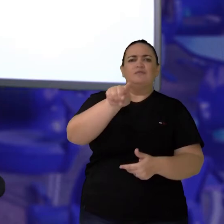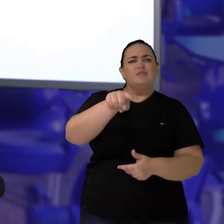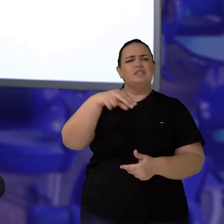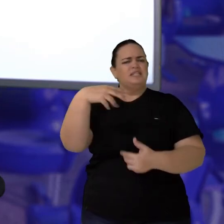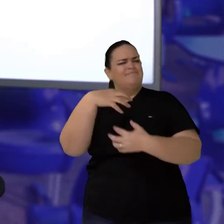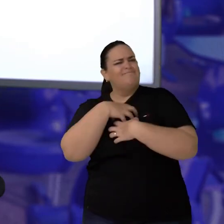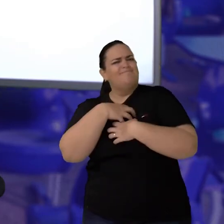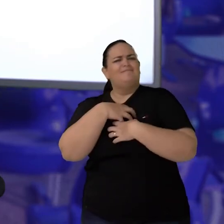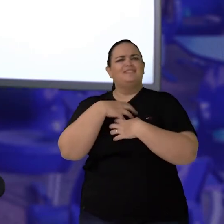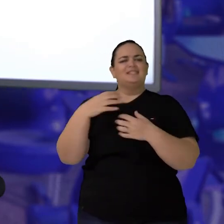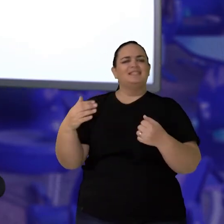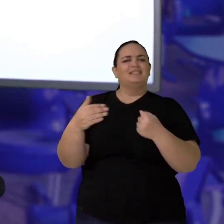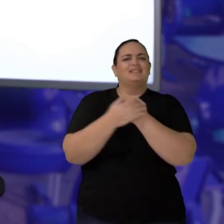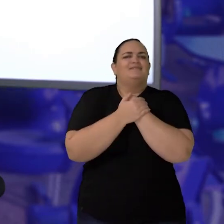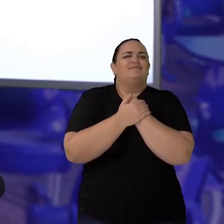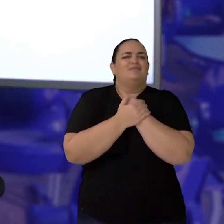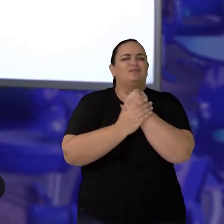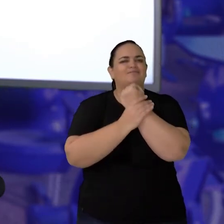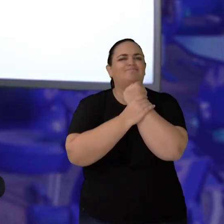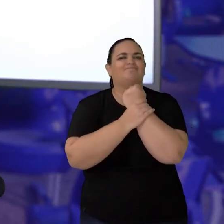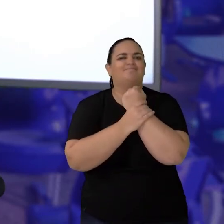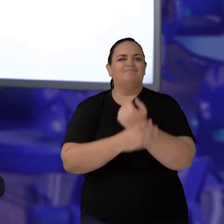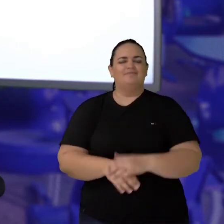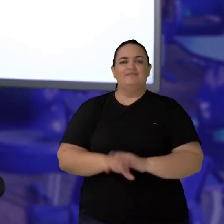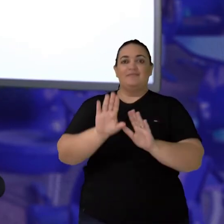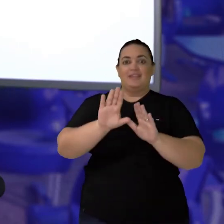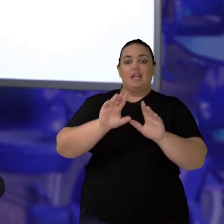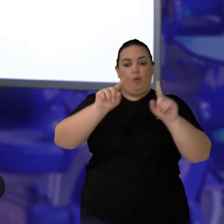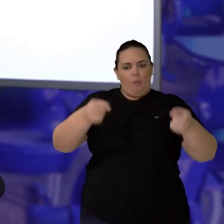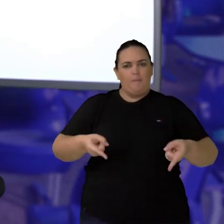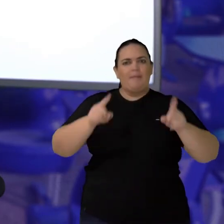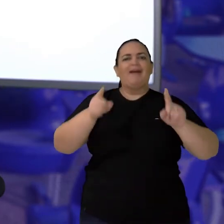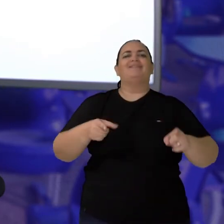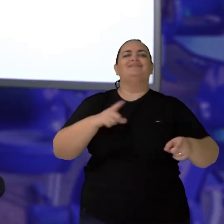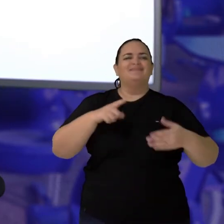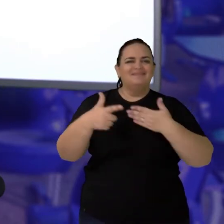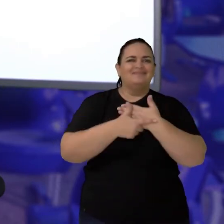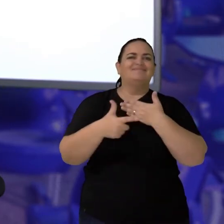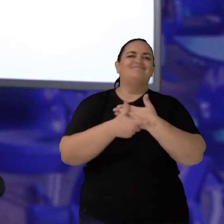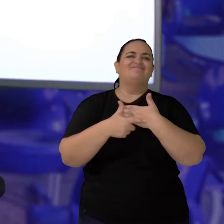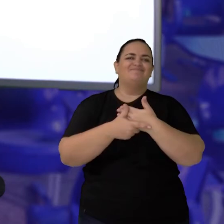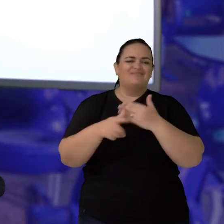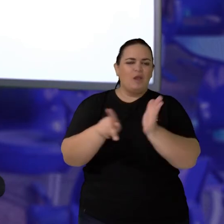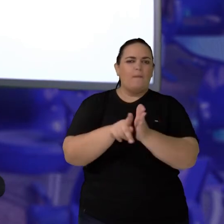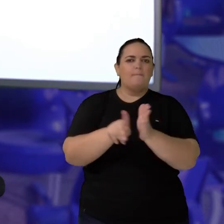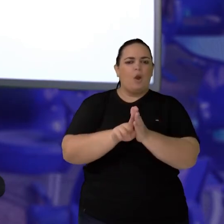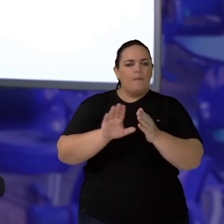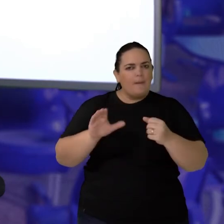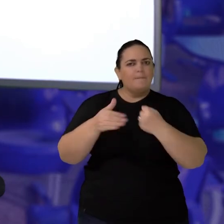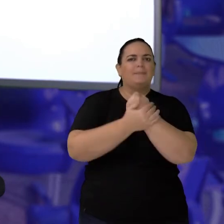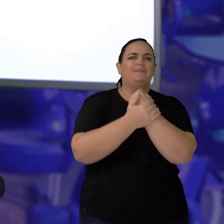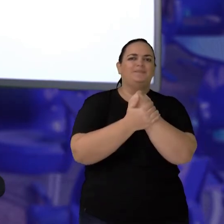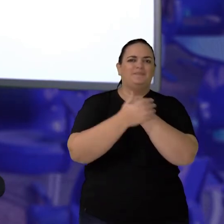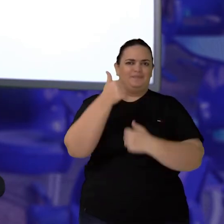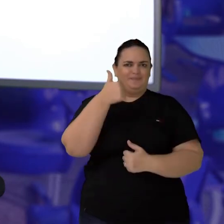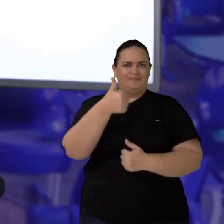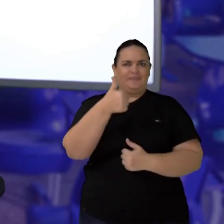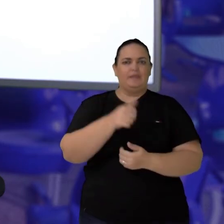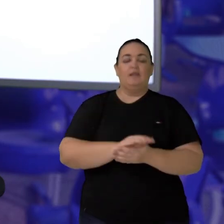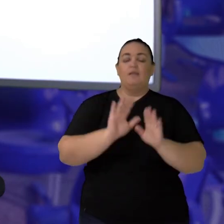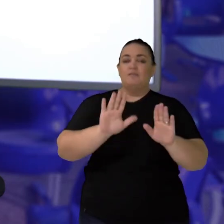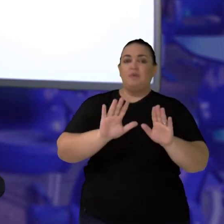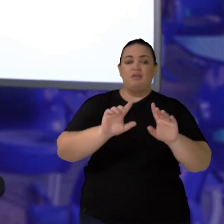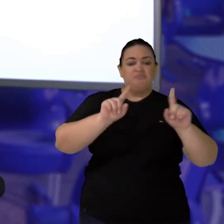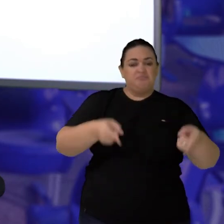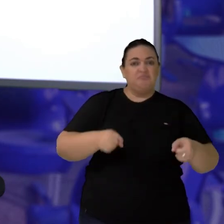possam se proteger, beleza? O parênteses, ele tem exatamente essa função com o número. Pois então, se